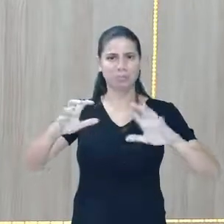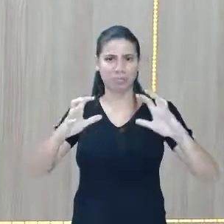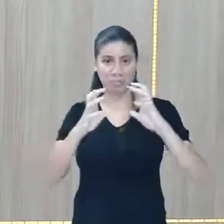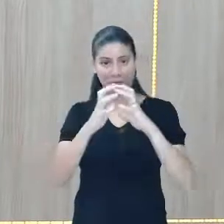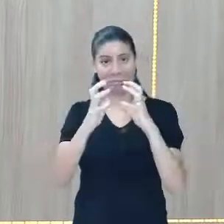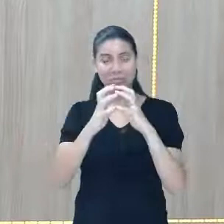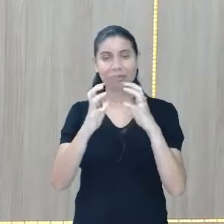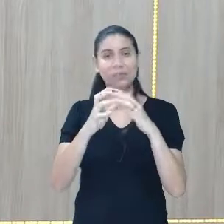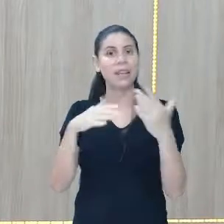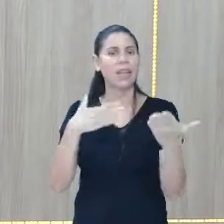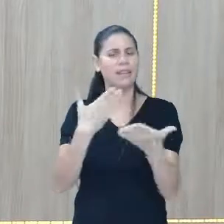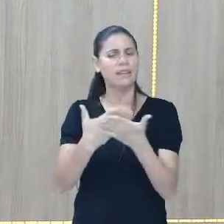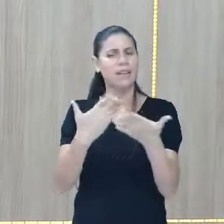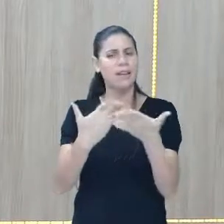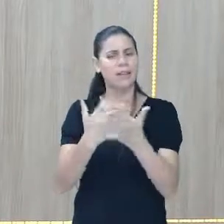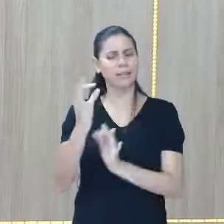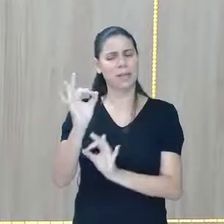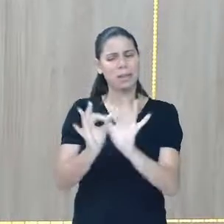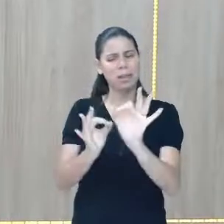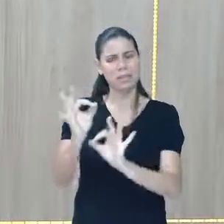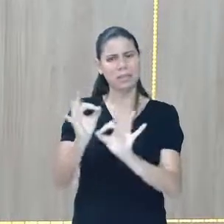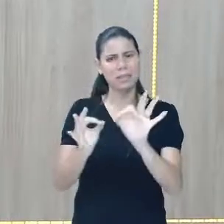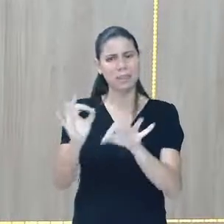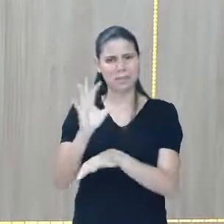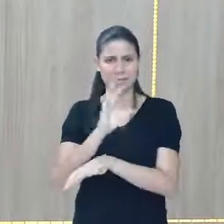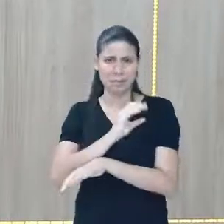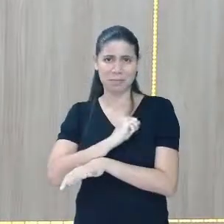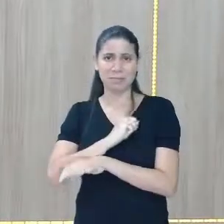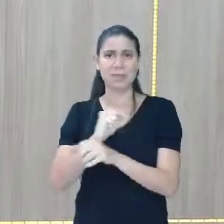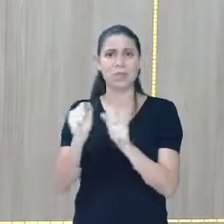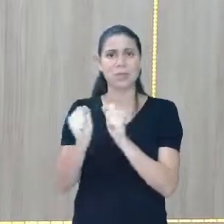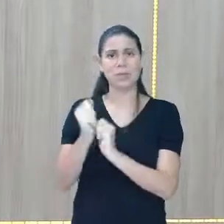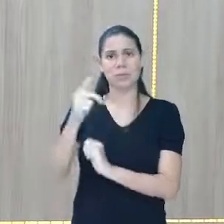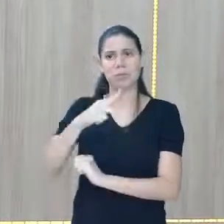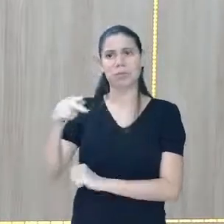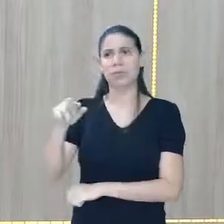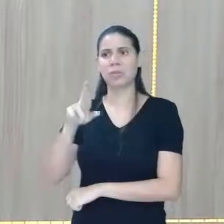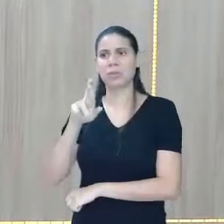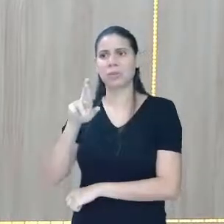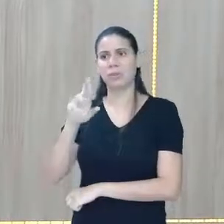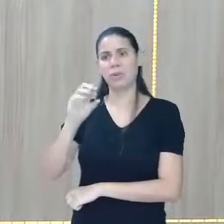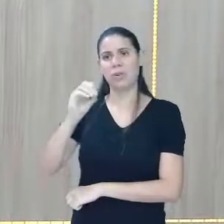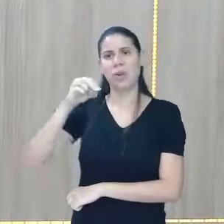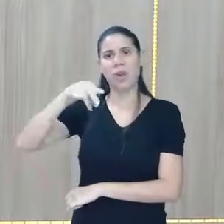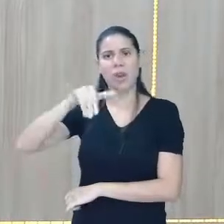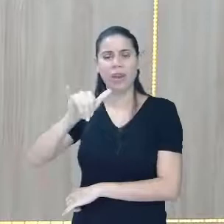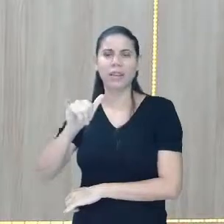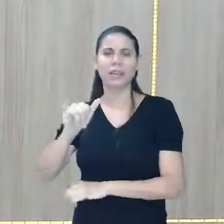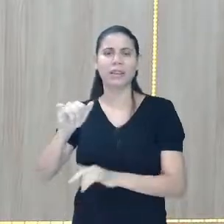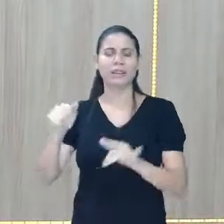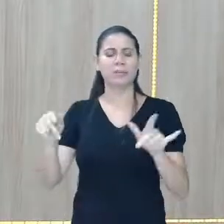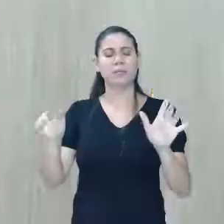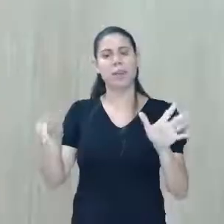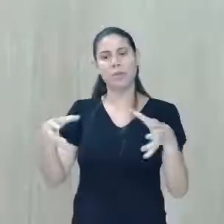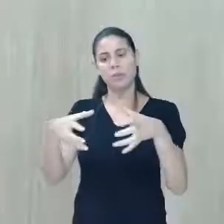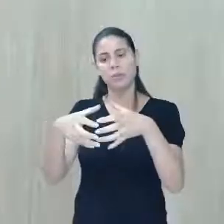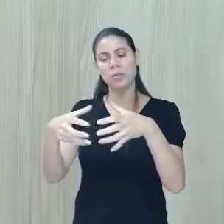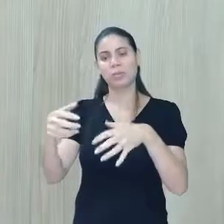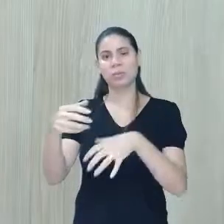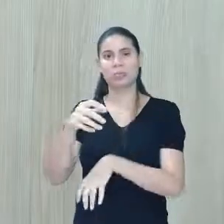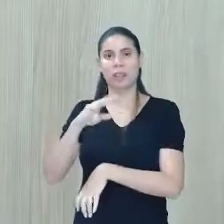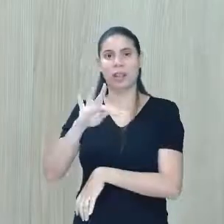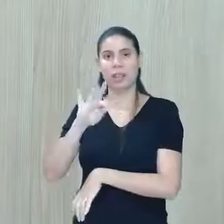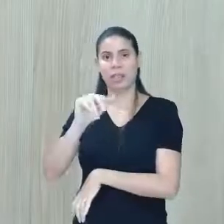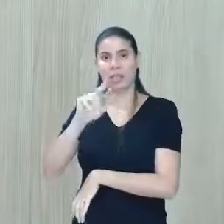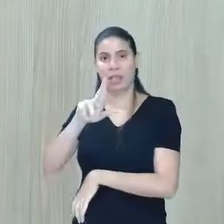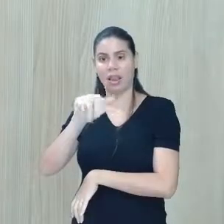Essa é a aula feita com muito carinho por mim e pelo professor Rony Monteiro para o pessoal do Travessia. Professor.